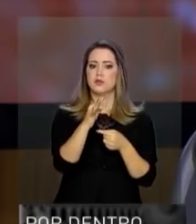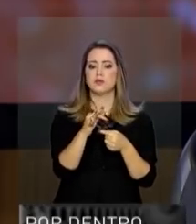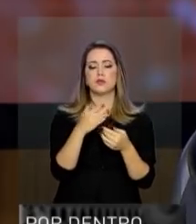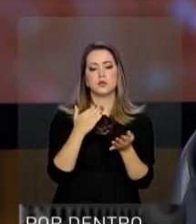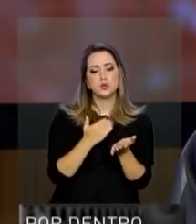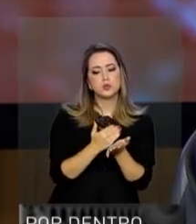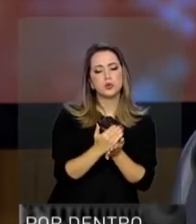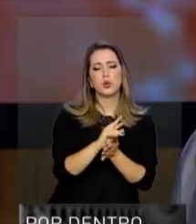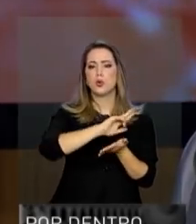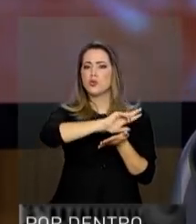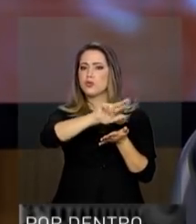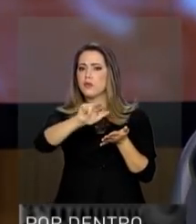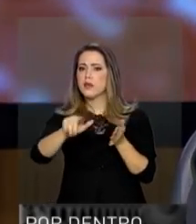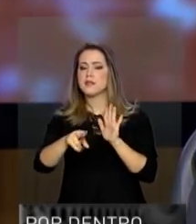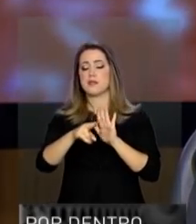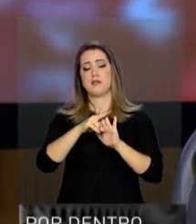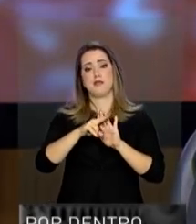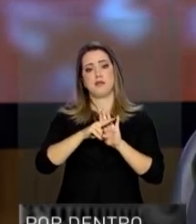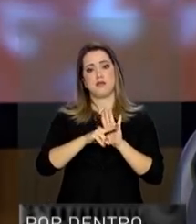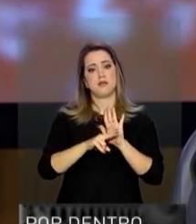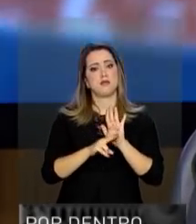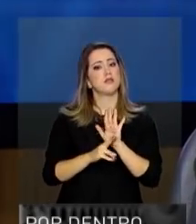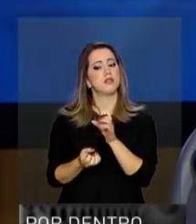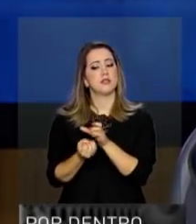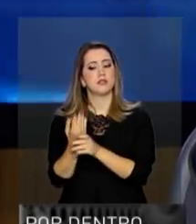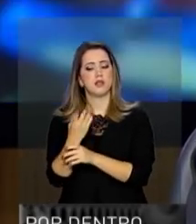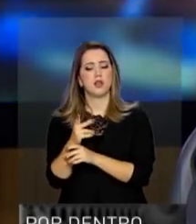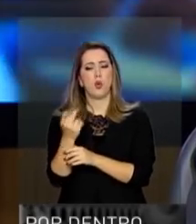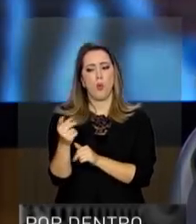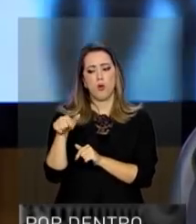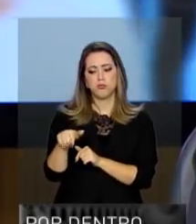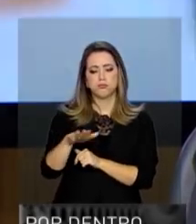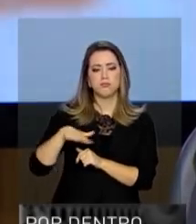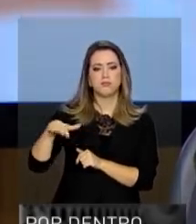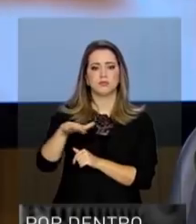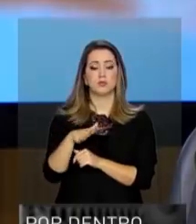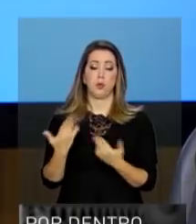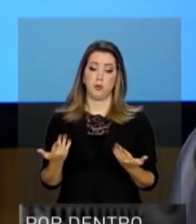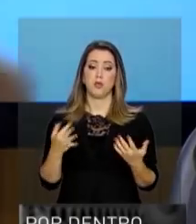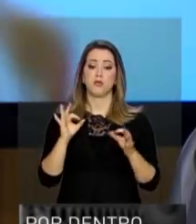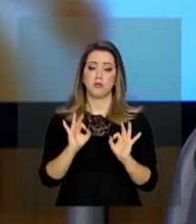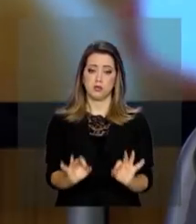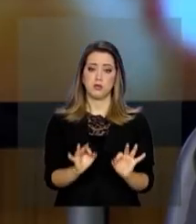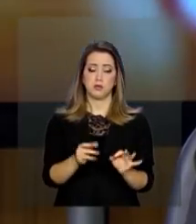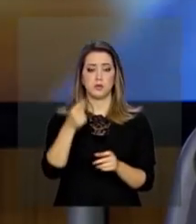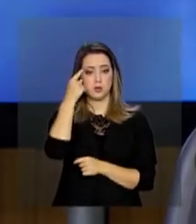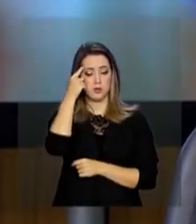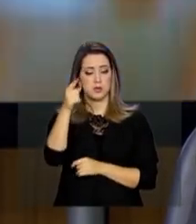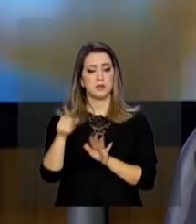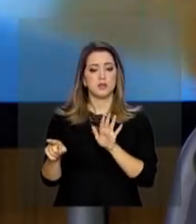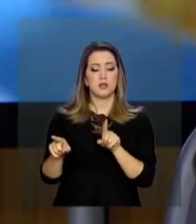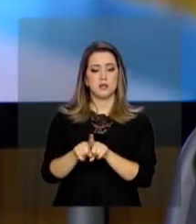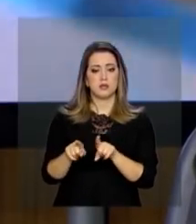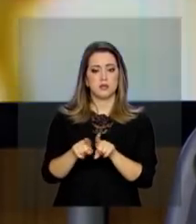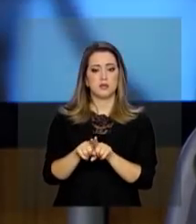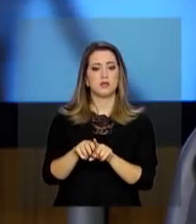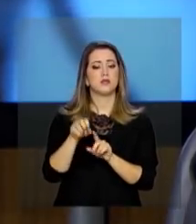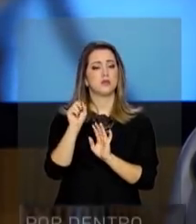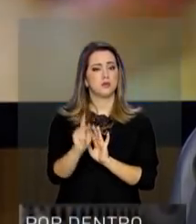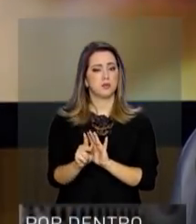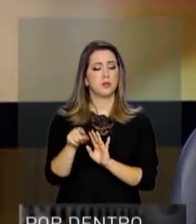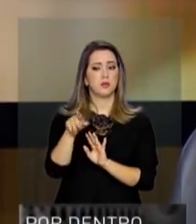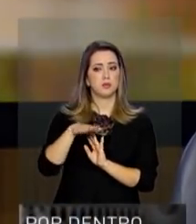lei, e também por lei é o regime dos militares, e aí sim, certamente se pensará numa reforma da Previdência também para as Forças